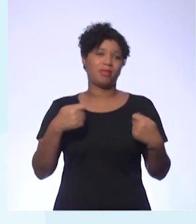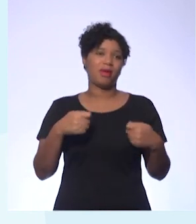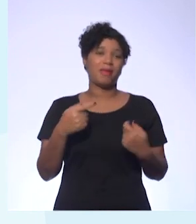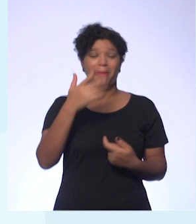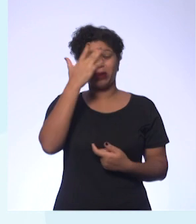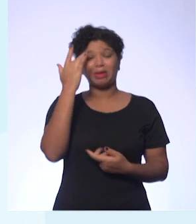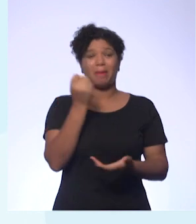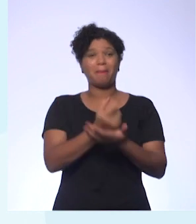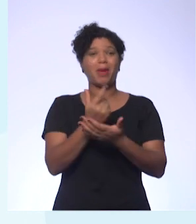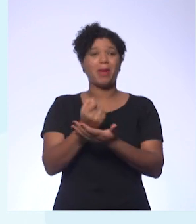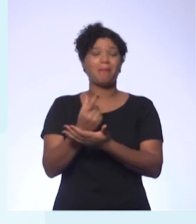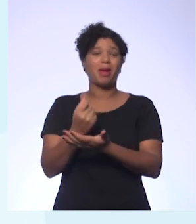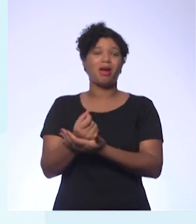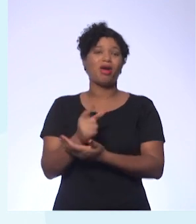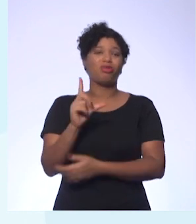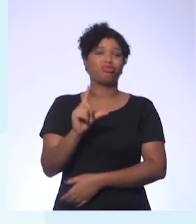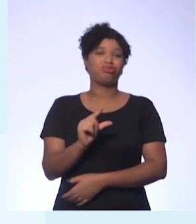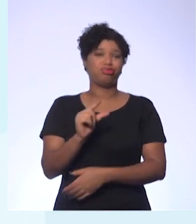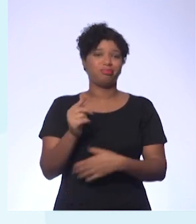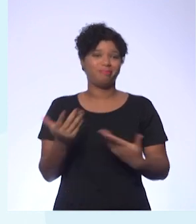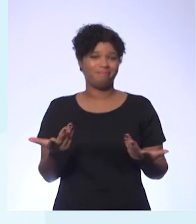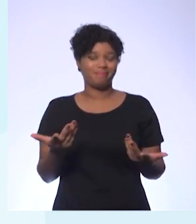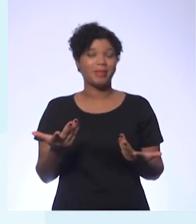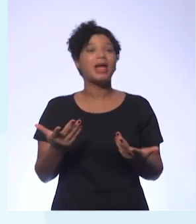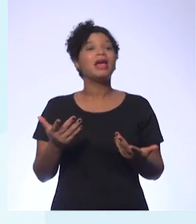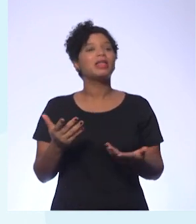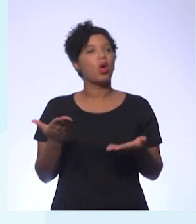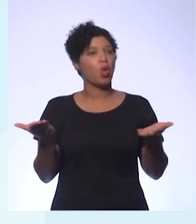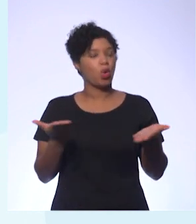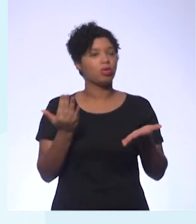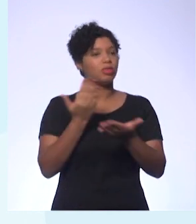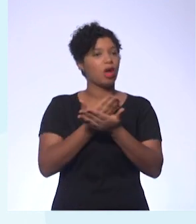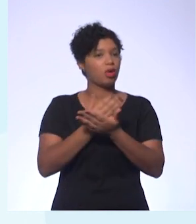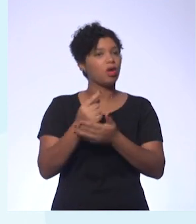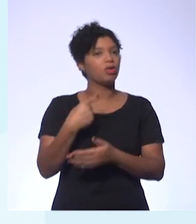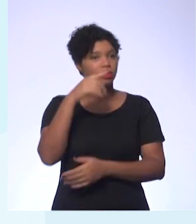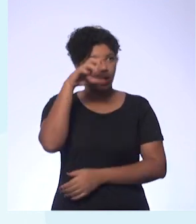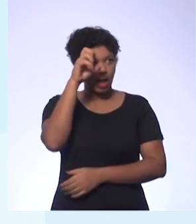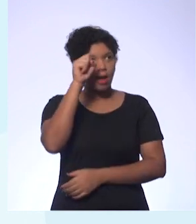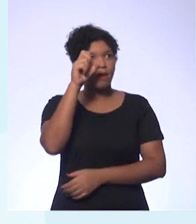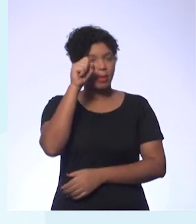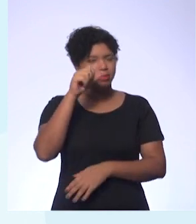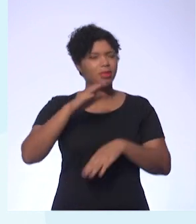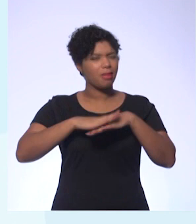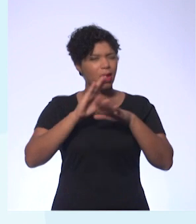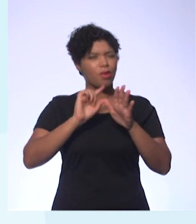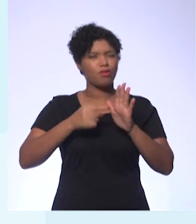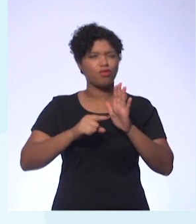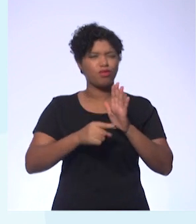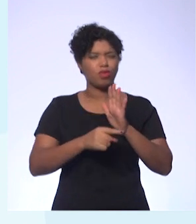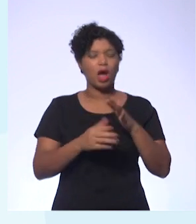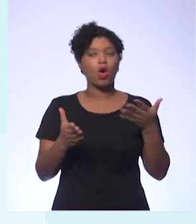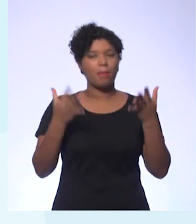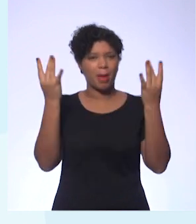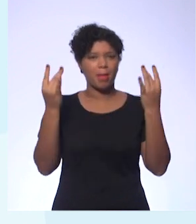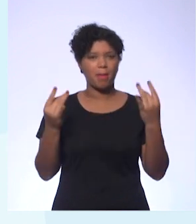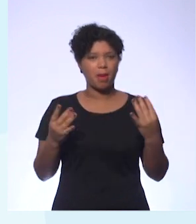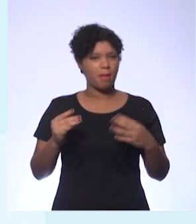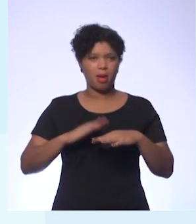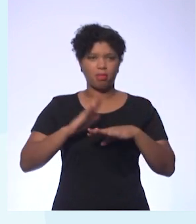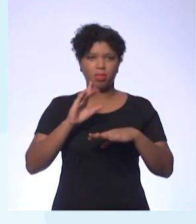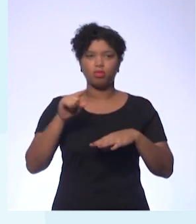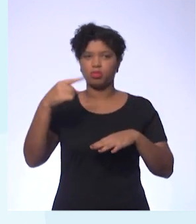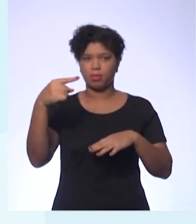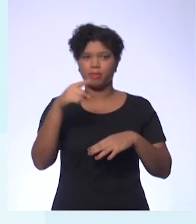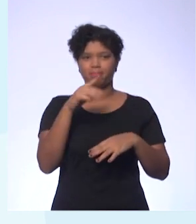a industrialização. Sobre esse ponto, a aula ela vai discorrer muito mais, então eu não vou aqui me prolongar nessa